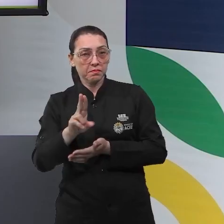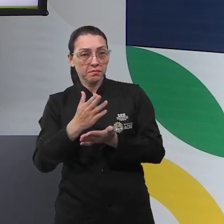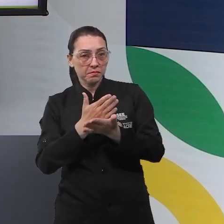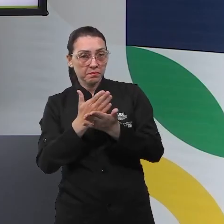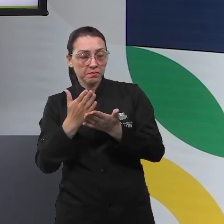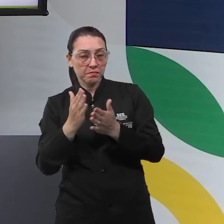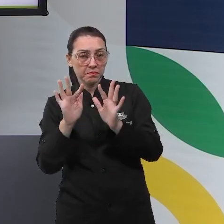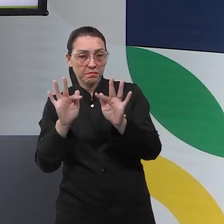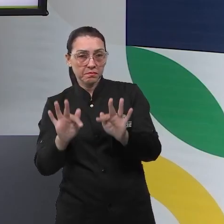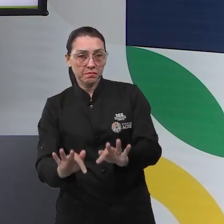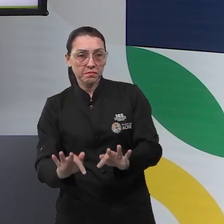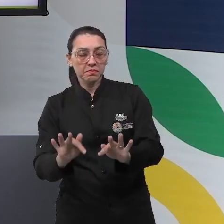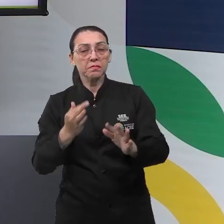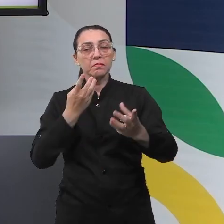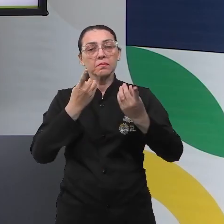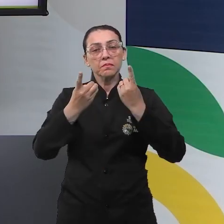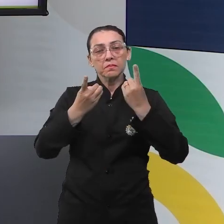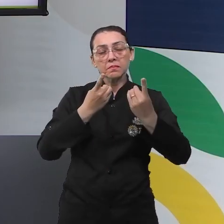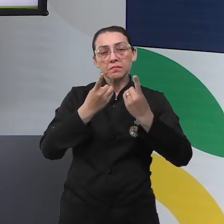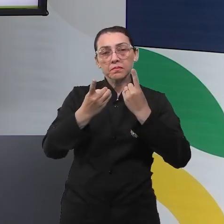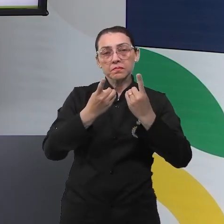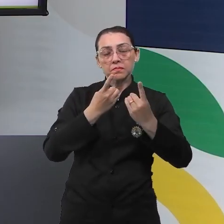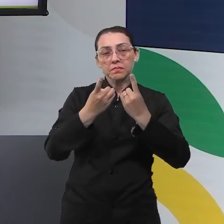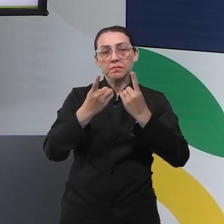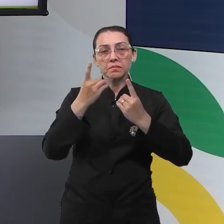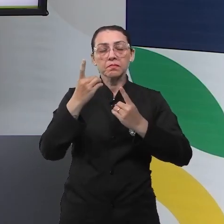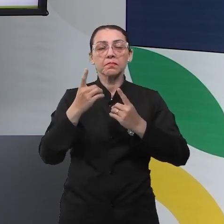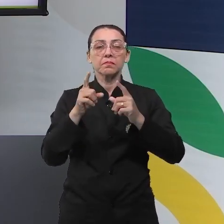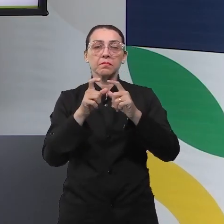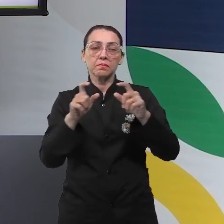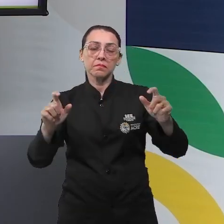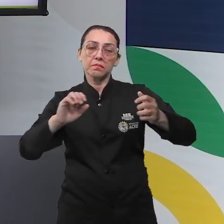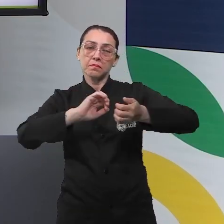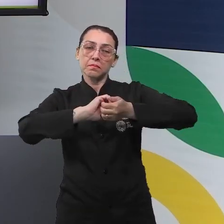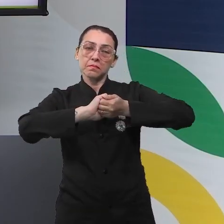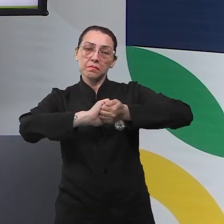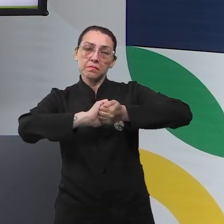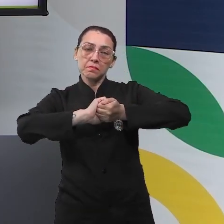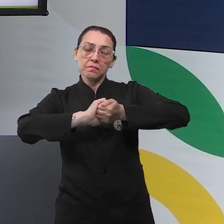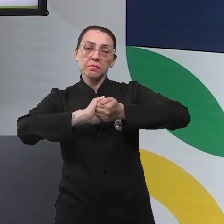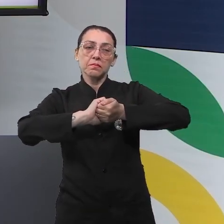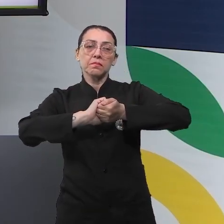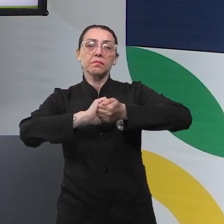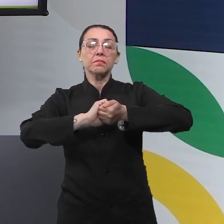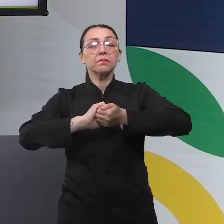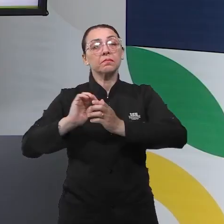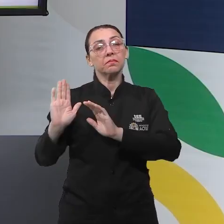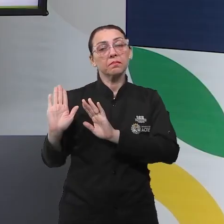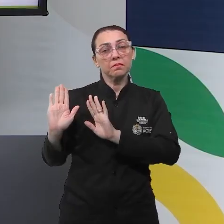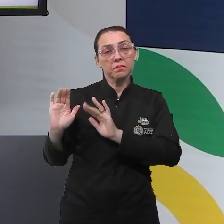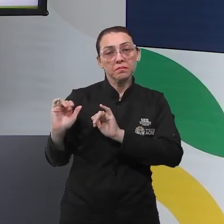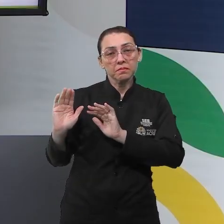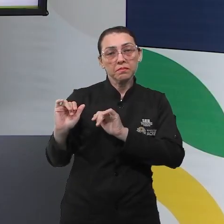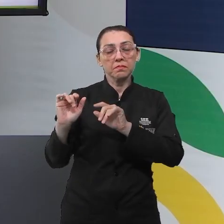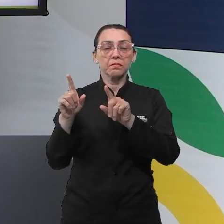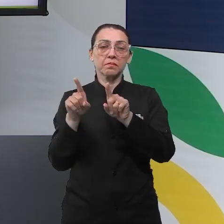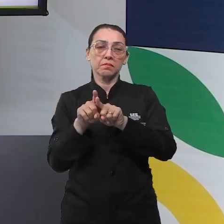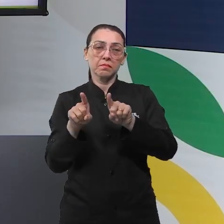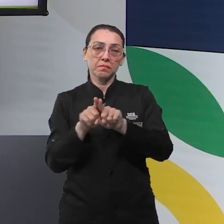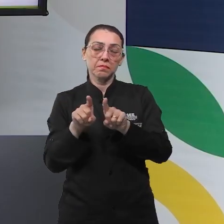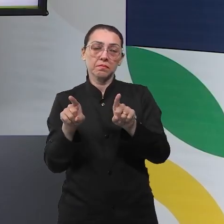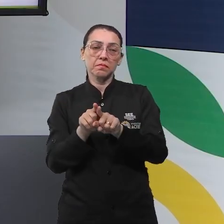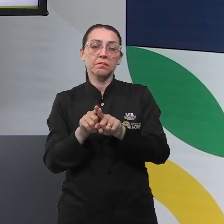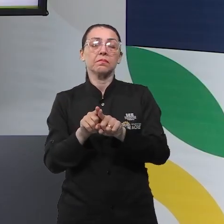iniciar e finalizar os diálogos. Geralmente as expressões de saudações, as expressões de despedidas. Então, elas